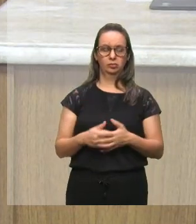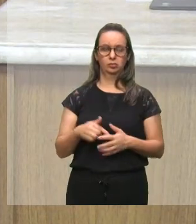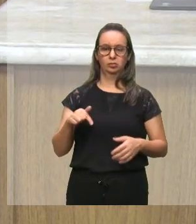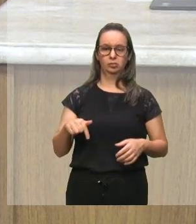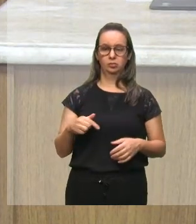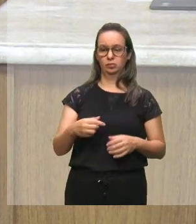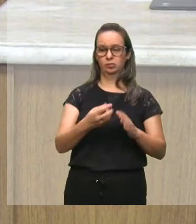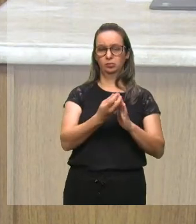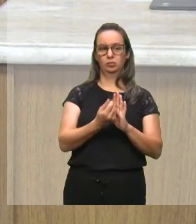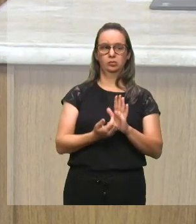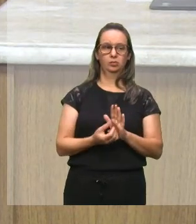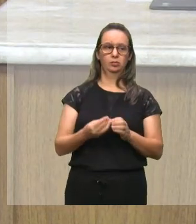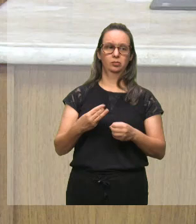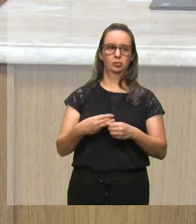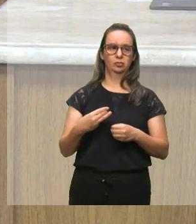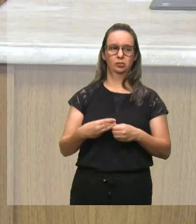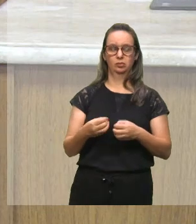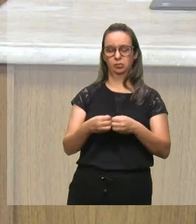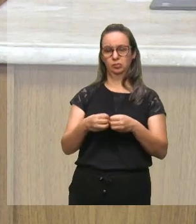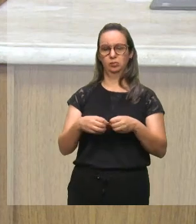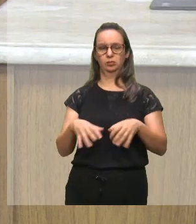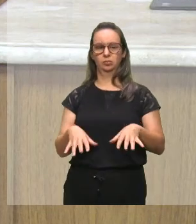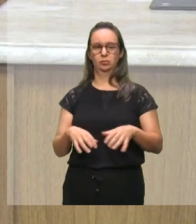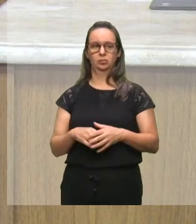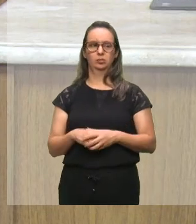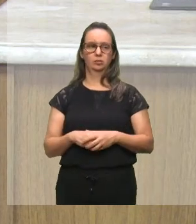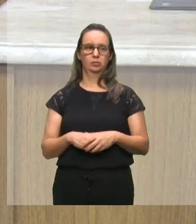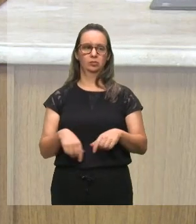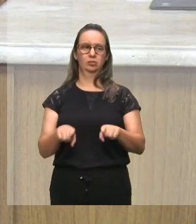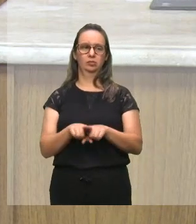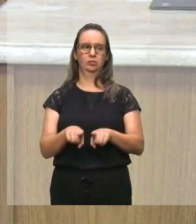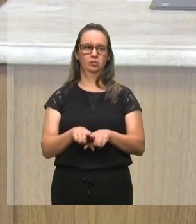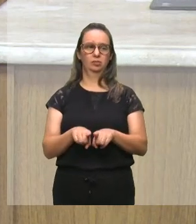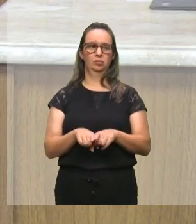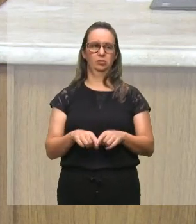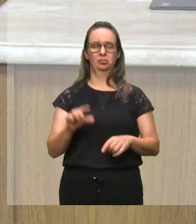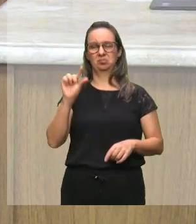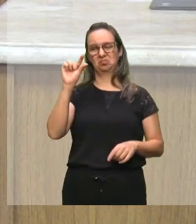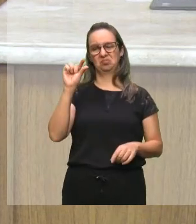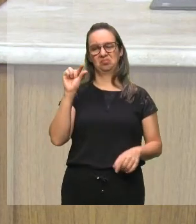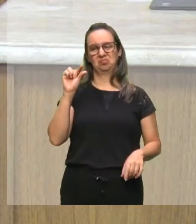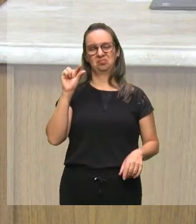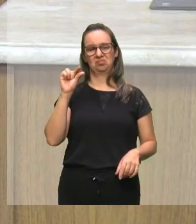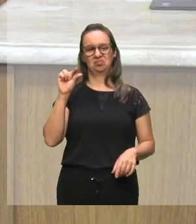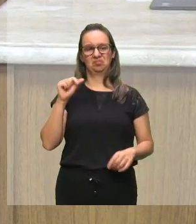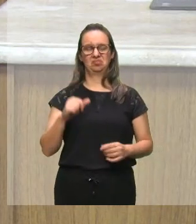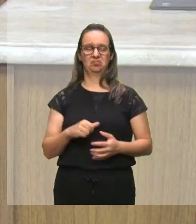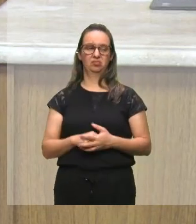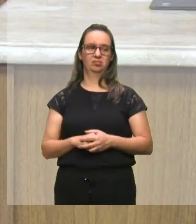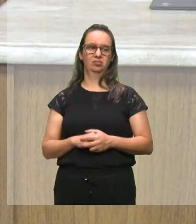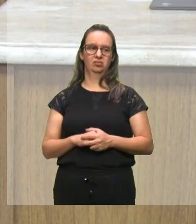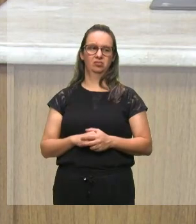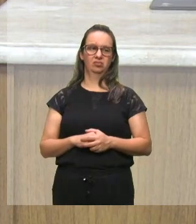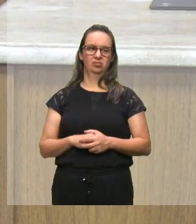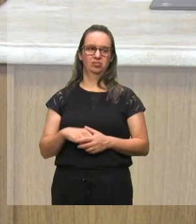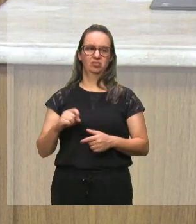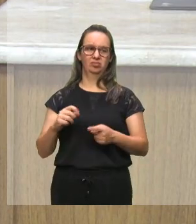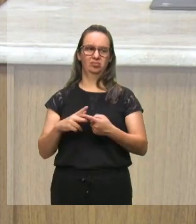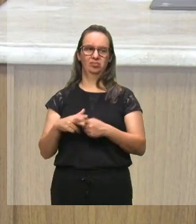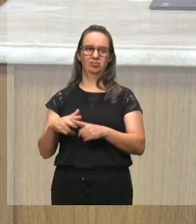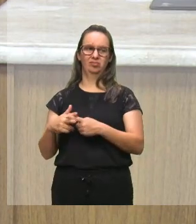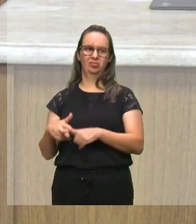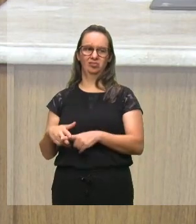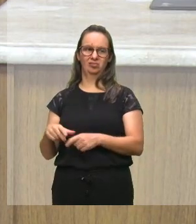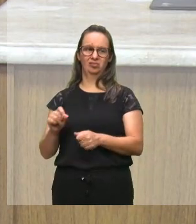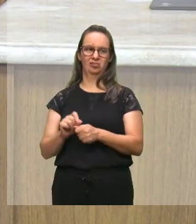município, o gasto nessa atividade é mínimo. Então, talvez a manutenção seja feita